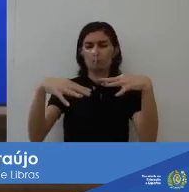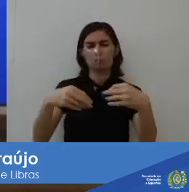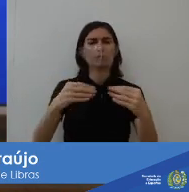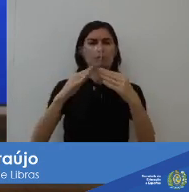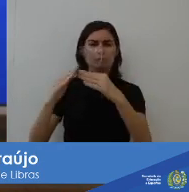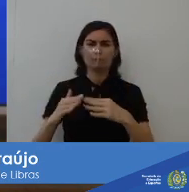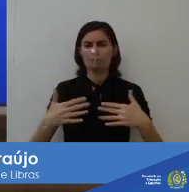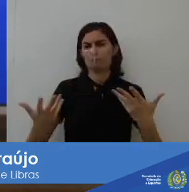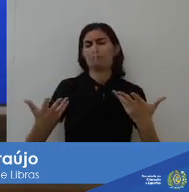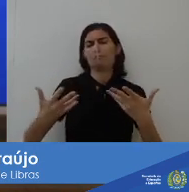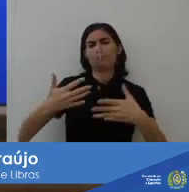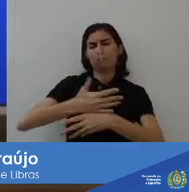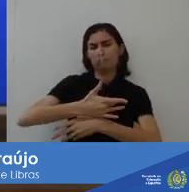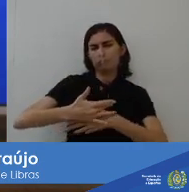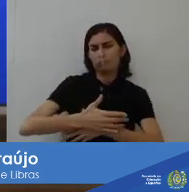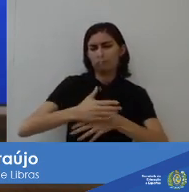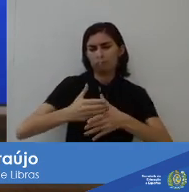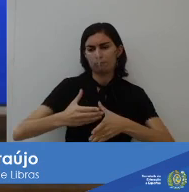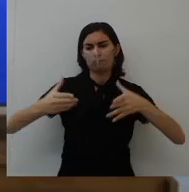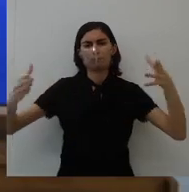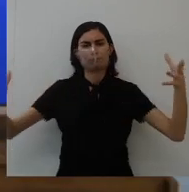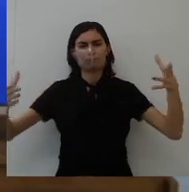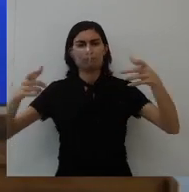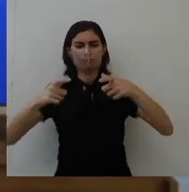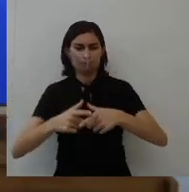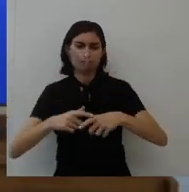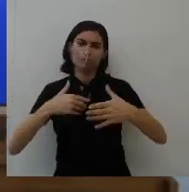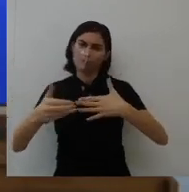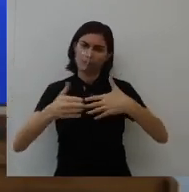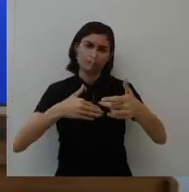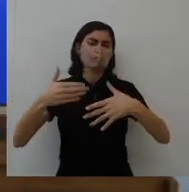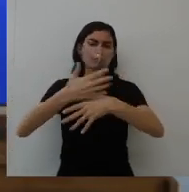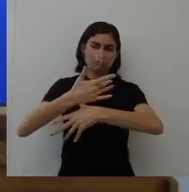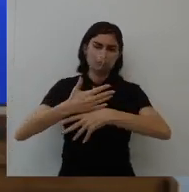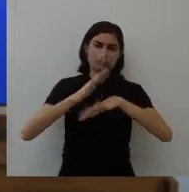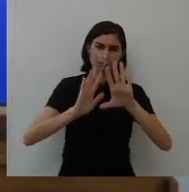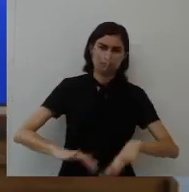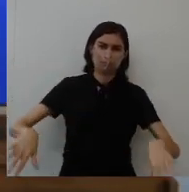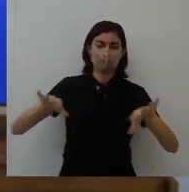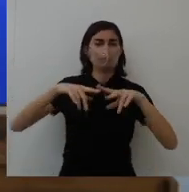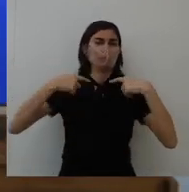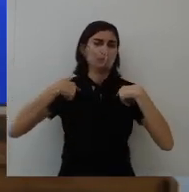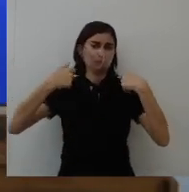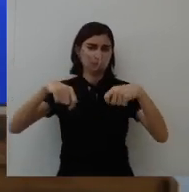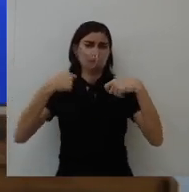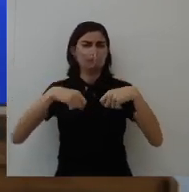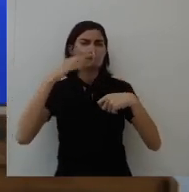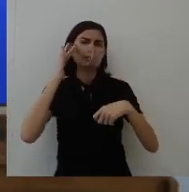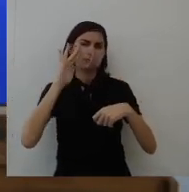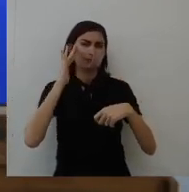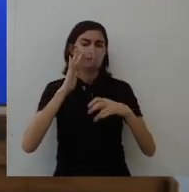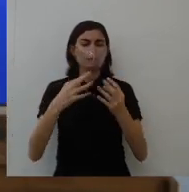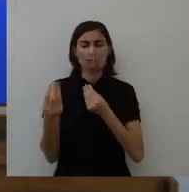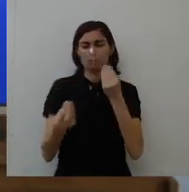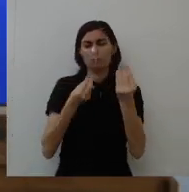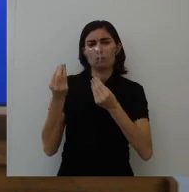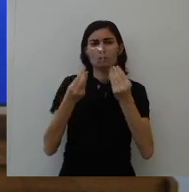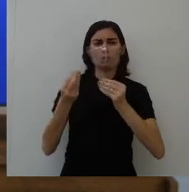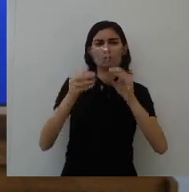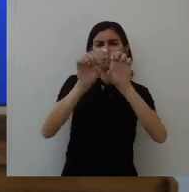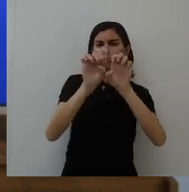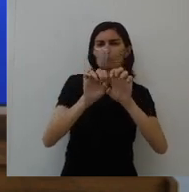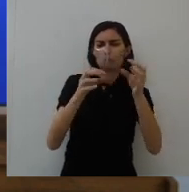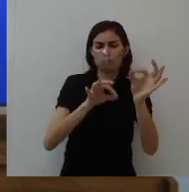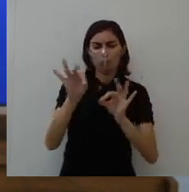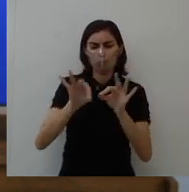moramos em grandes e médias cidades, ou em qualquer cidade de uma forma geral. E a gente precisa compreender exatamente como se estruturam, né,